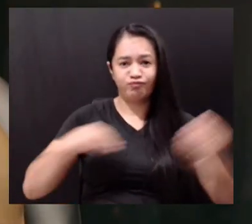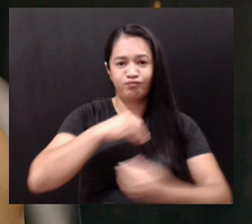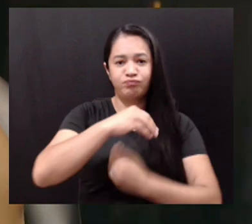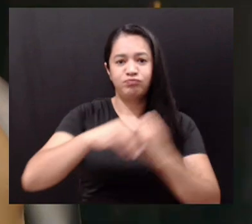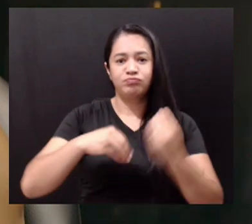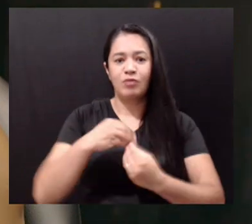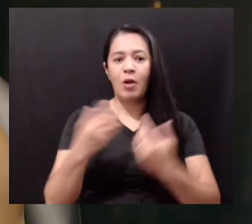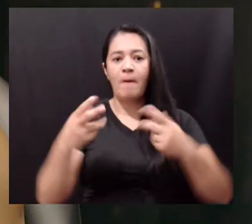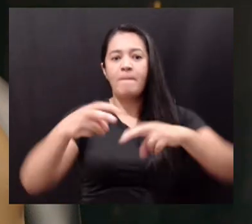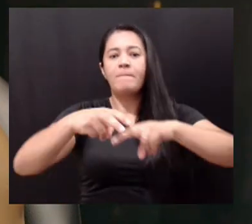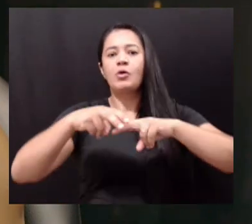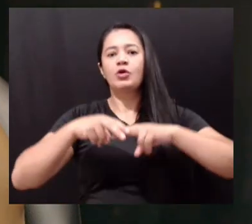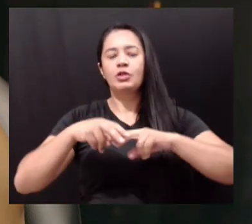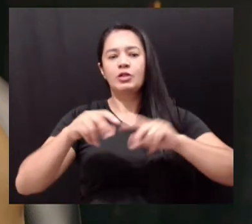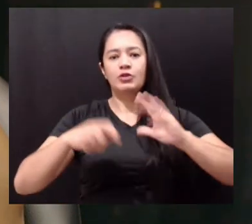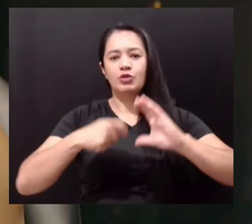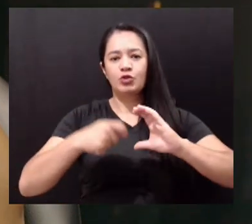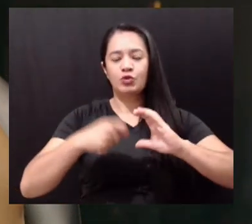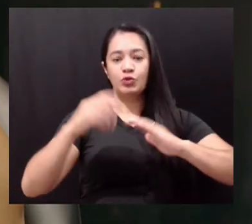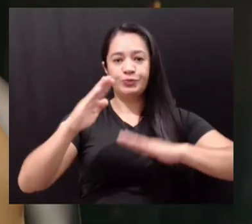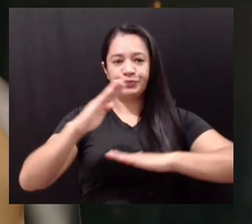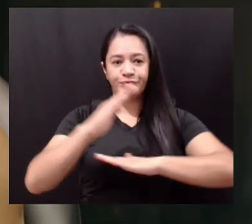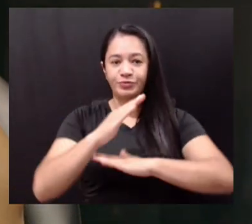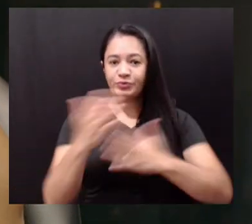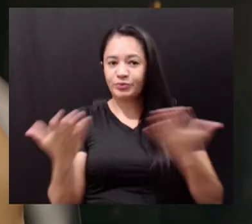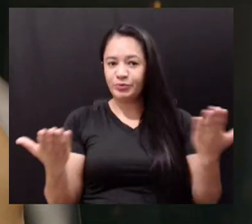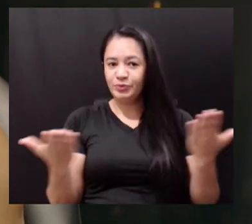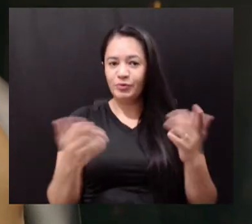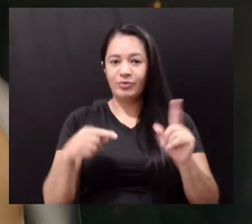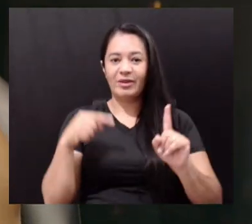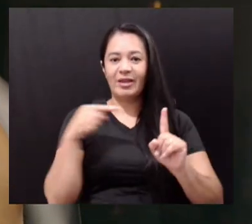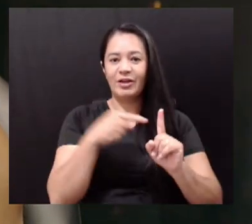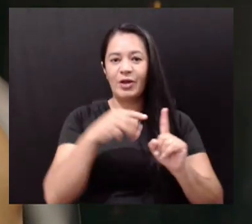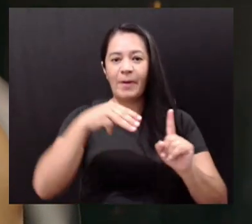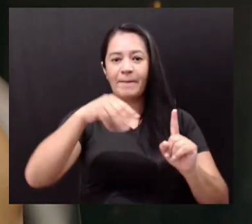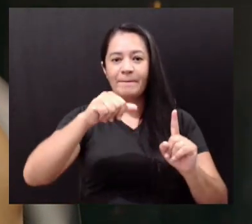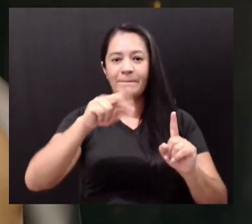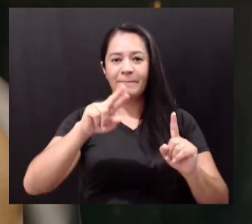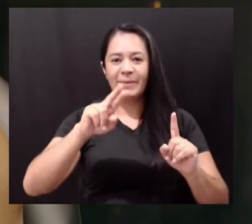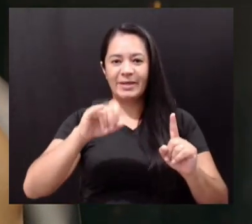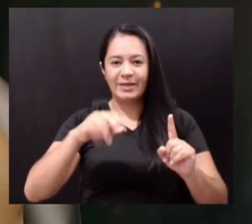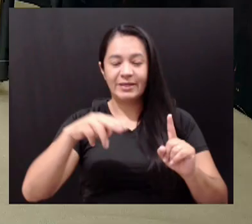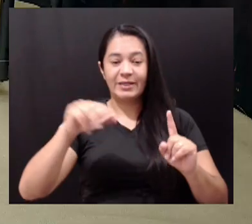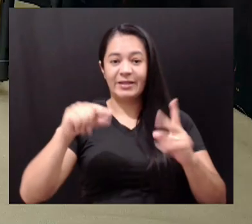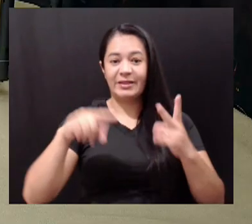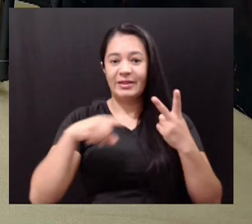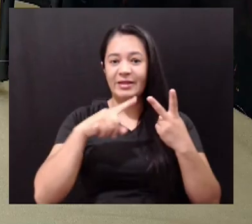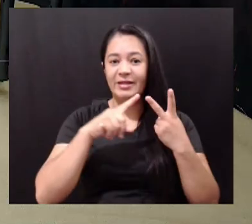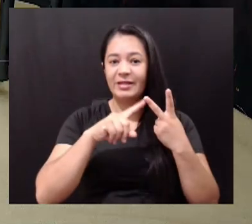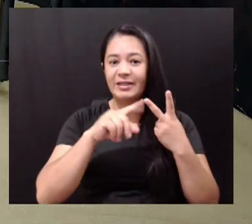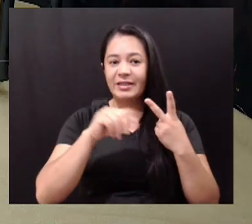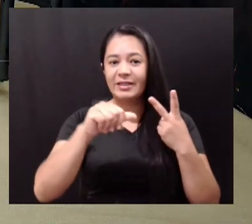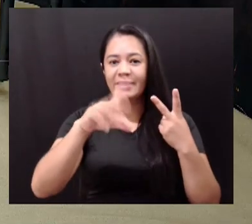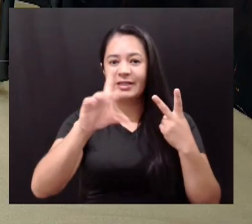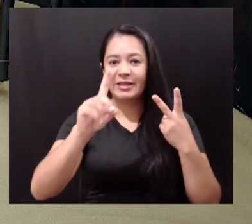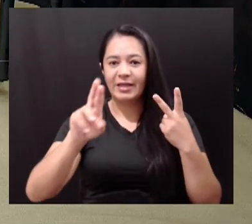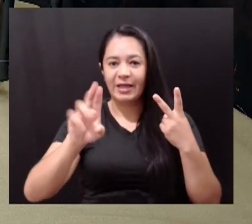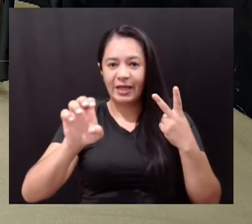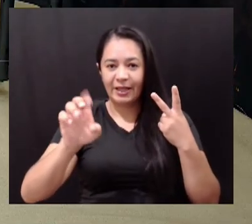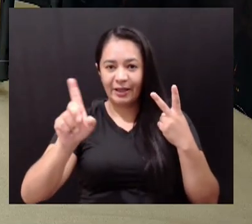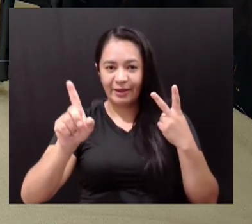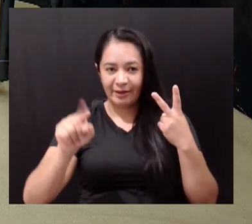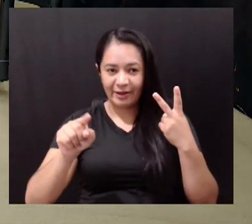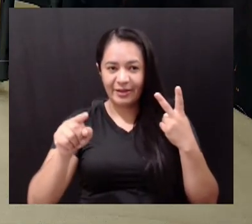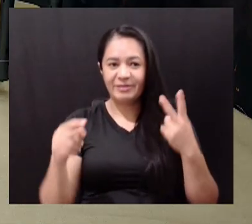vamos ouvir a psicóloga Marina Pacheco e o gestor de RH André Lima. Já estão com a gente aqui nos estúdios. Daqui a pouquinho a